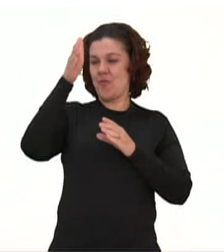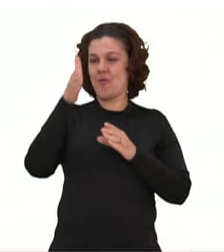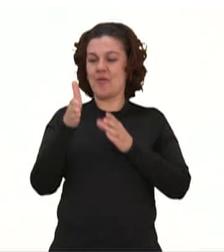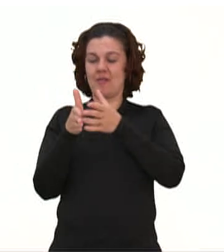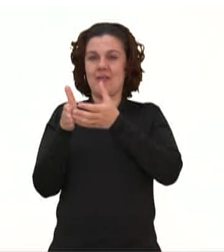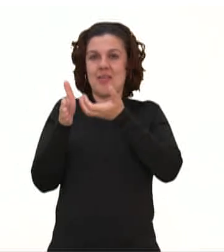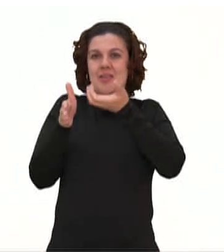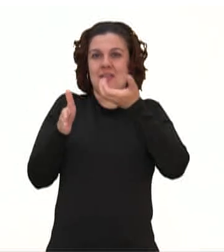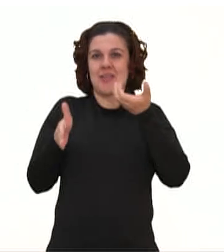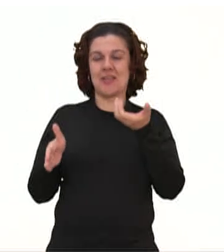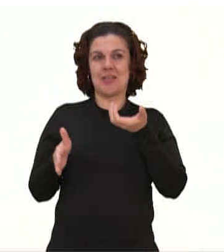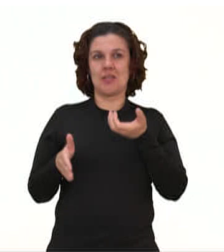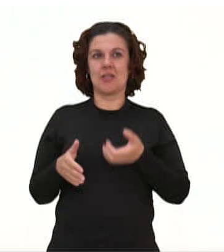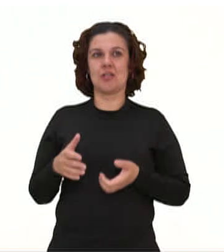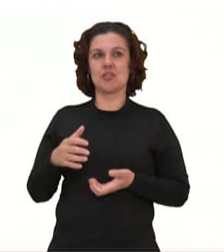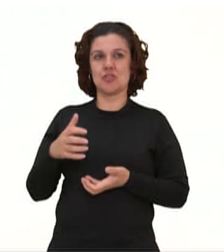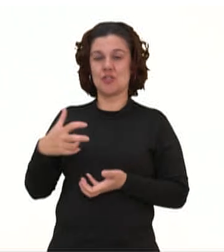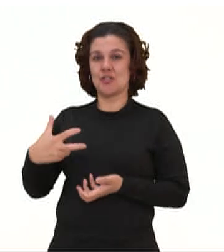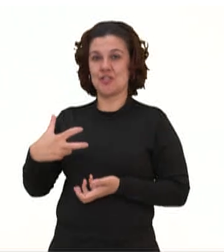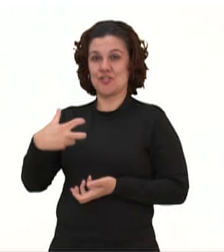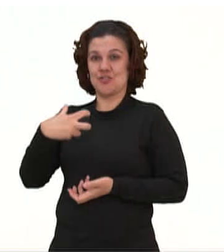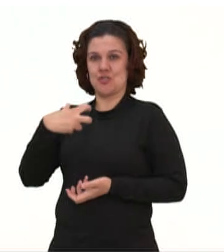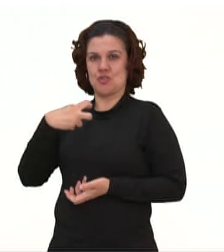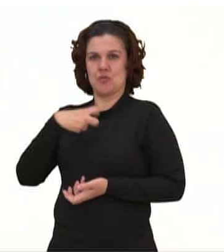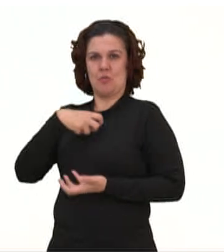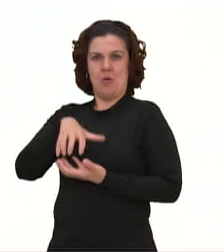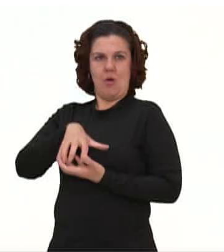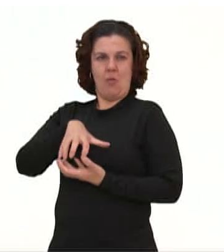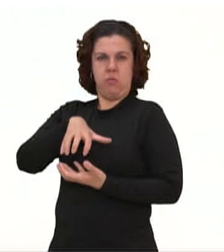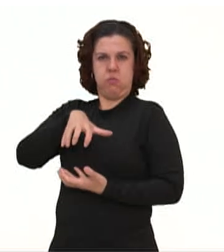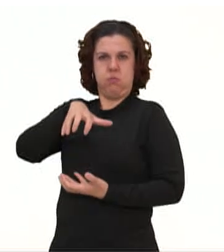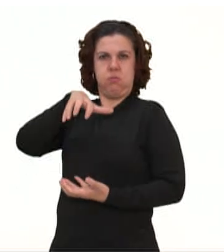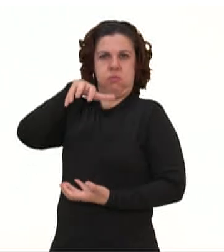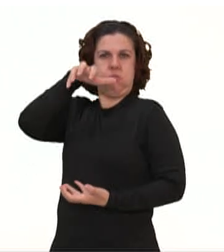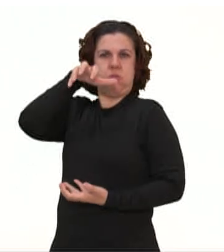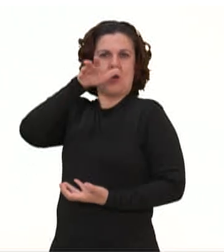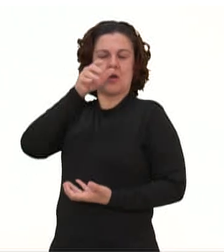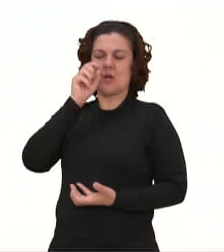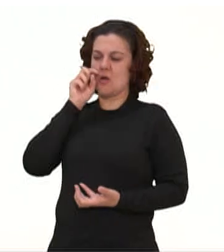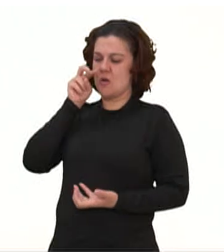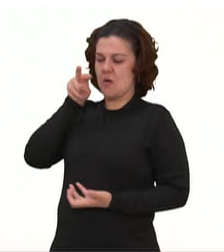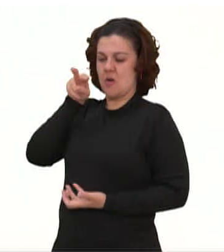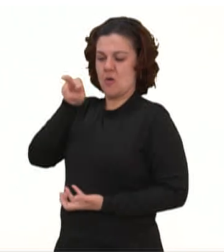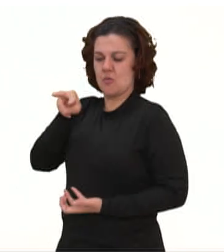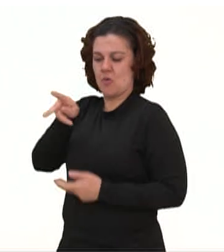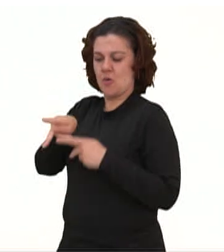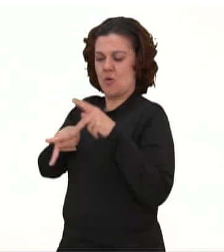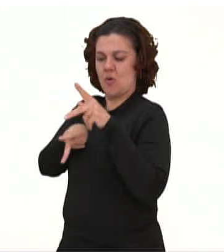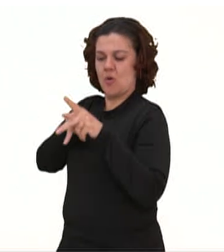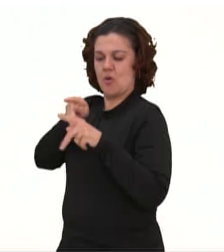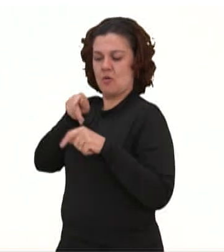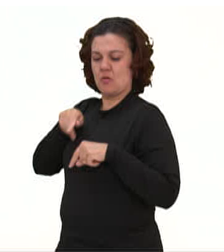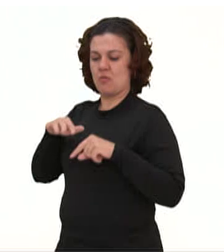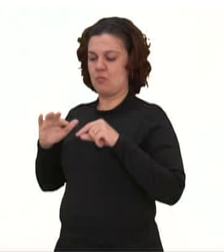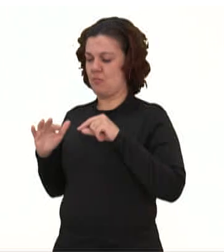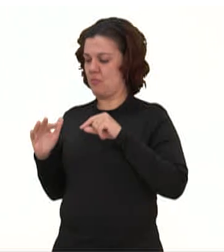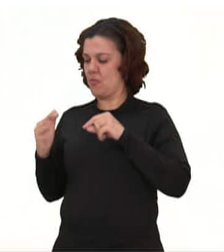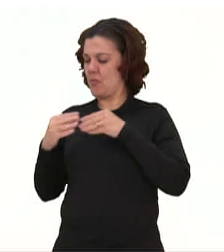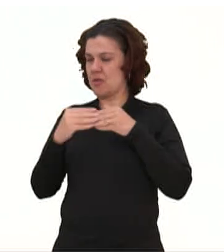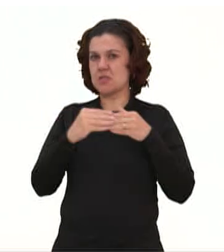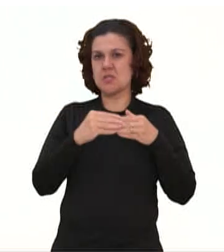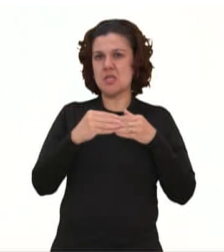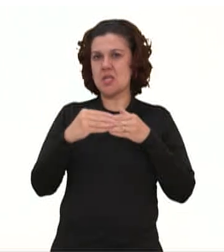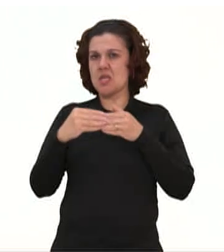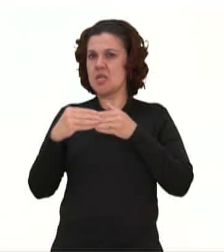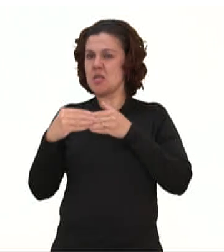Getúlio Vargas, muito grande, maior que todo mundo, e olhando essa população e guiando essa